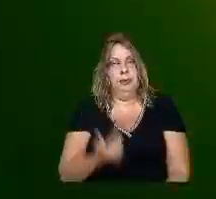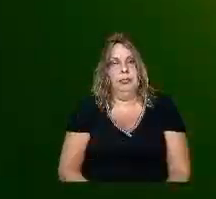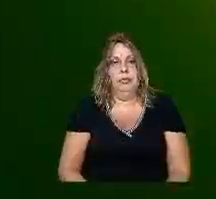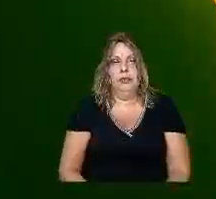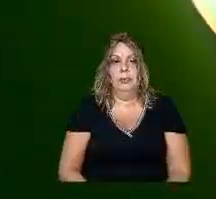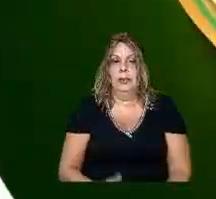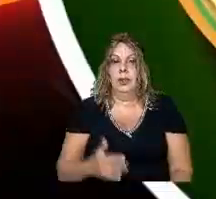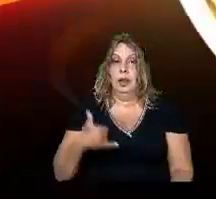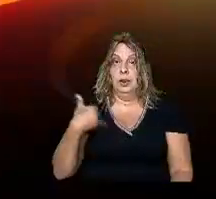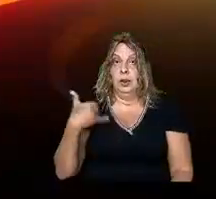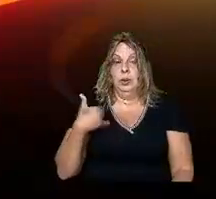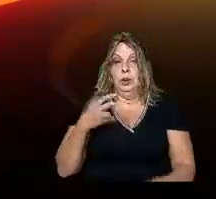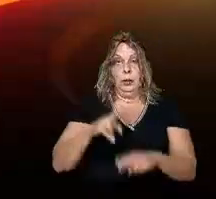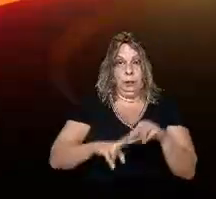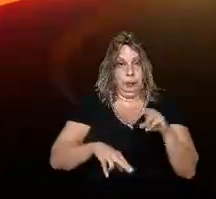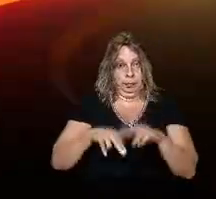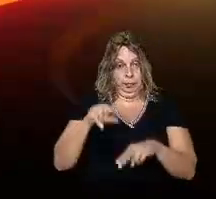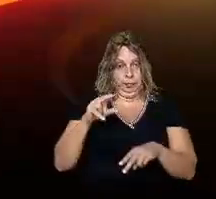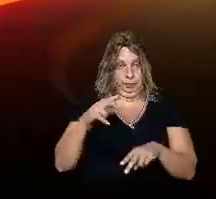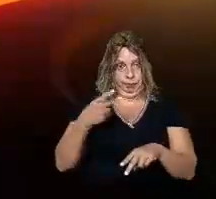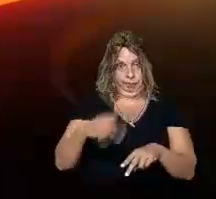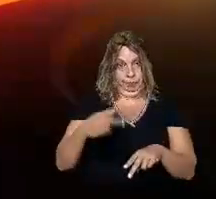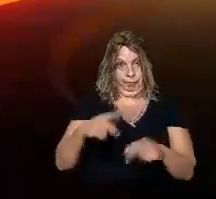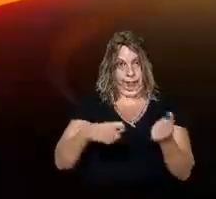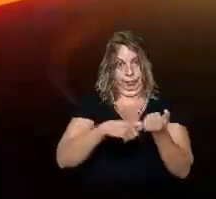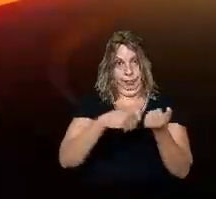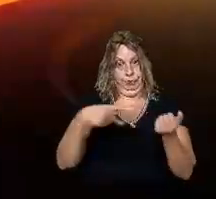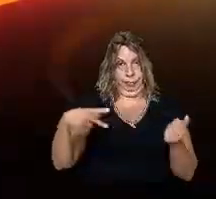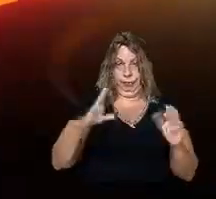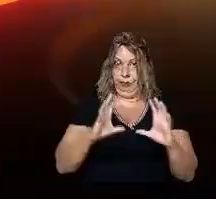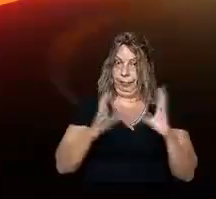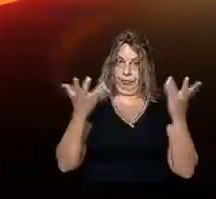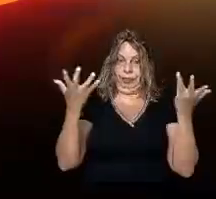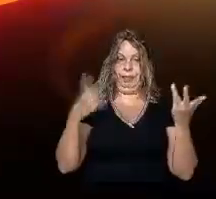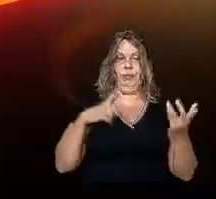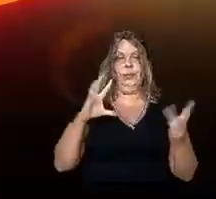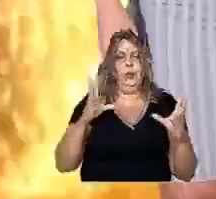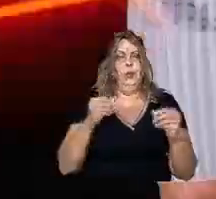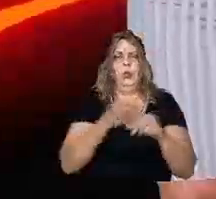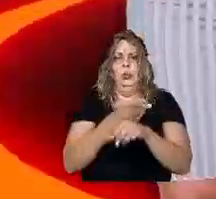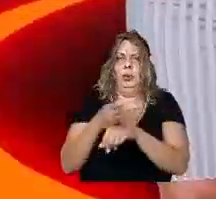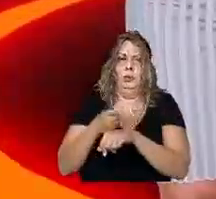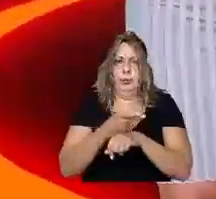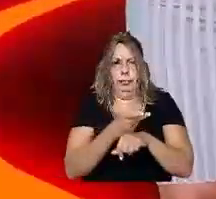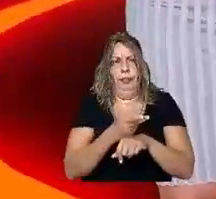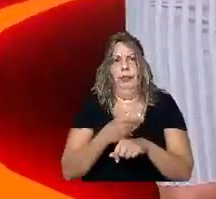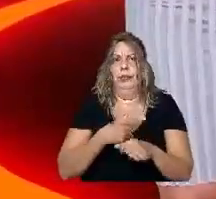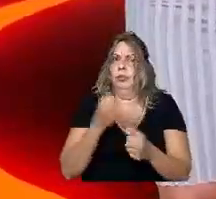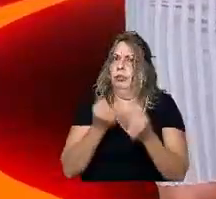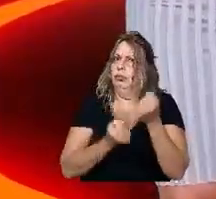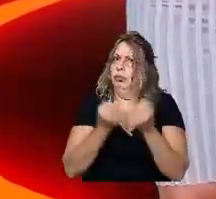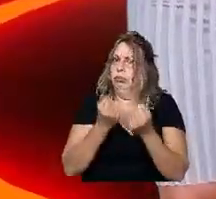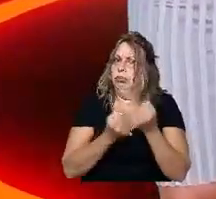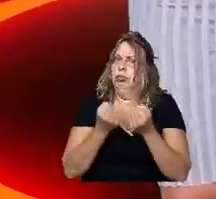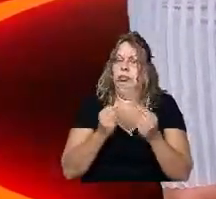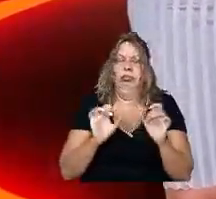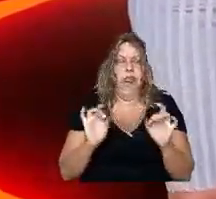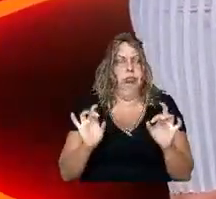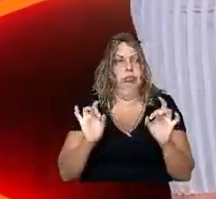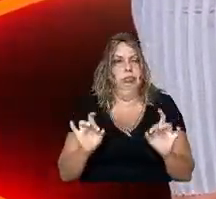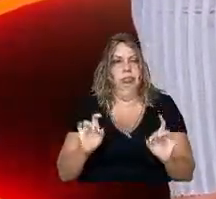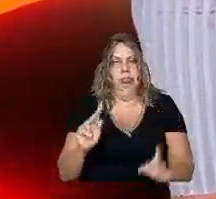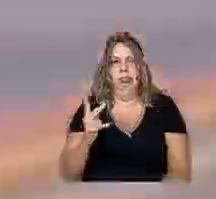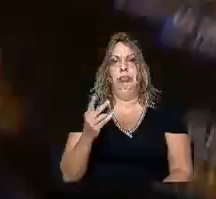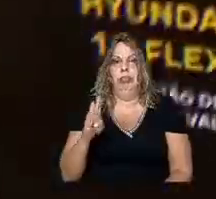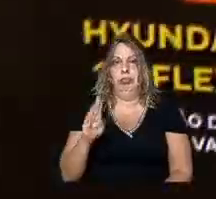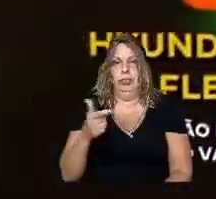Gente, o aniversário Caju Cap não para. Tem mais festa. Tem prêmios para todo gosto. No quarto prêmio tem um show de carro, um